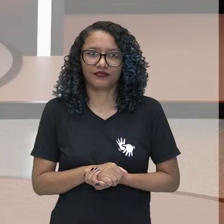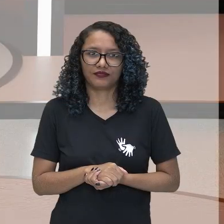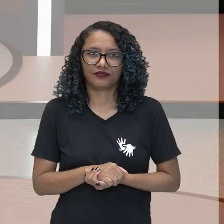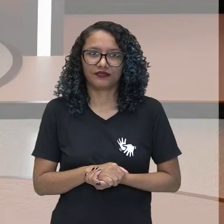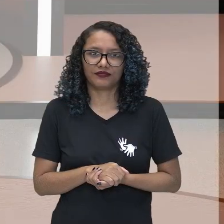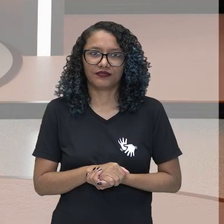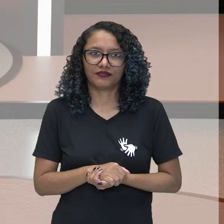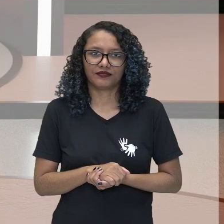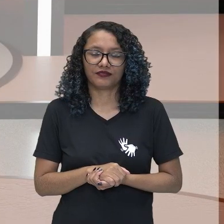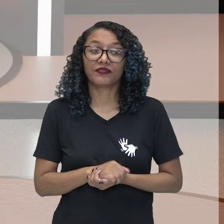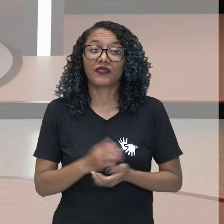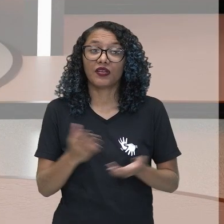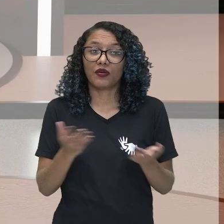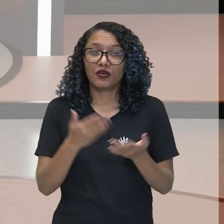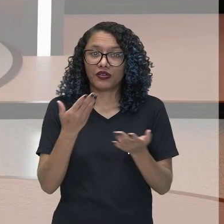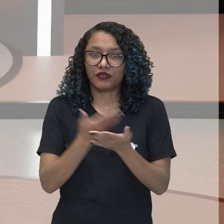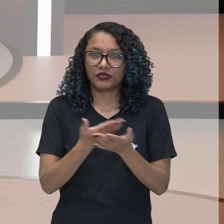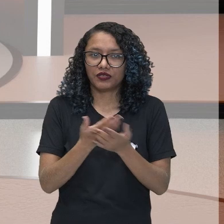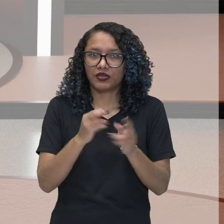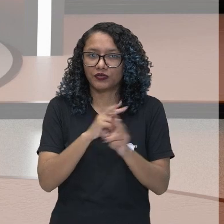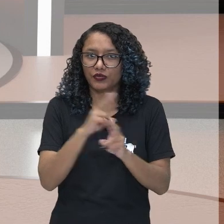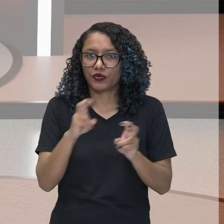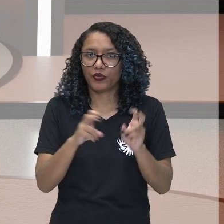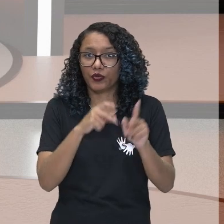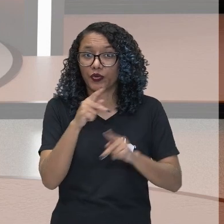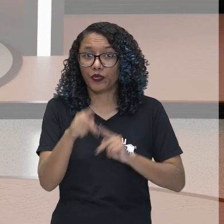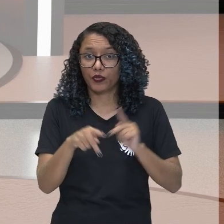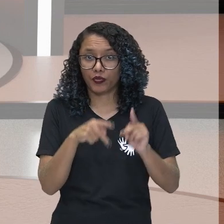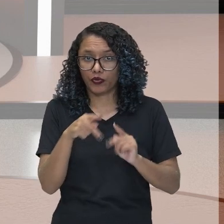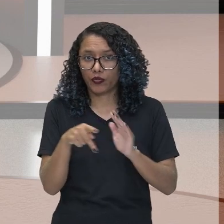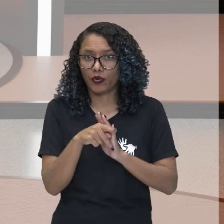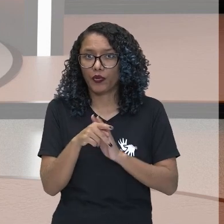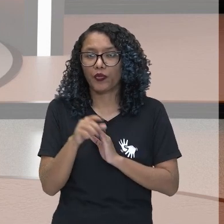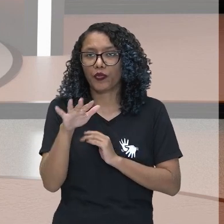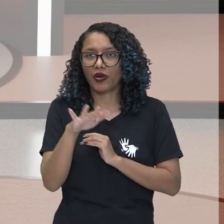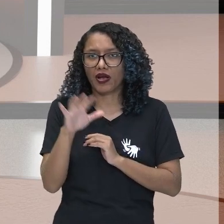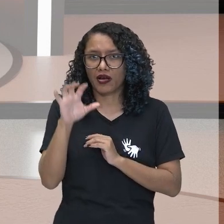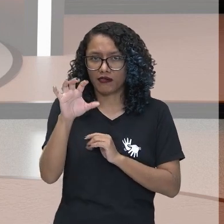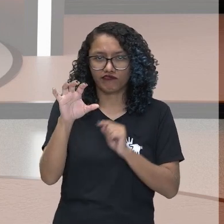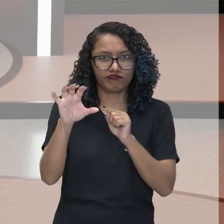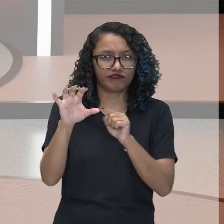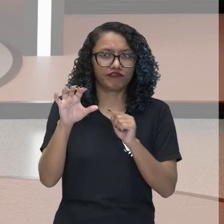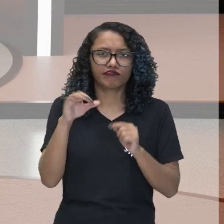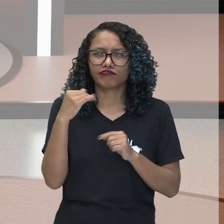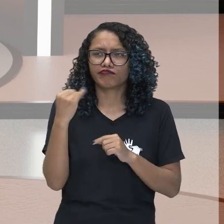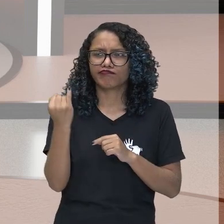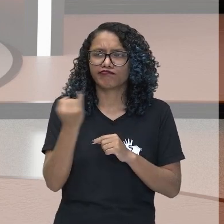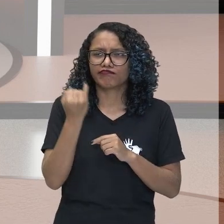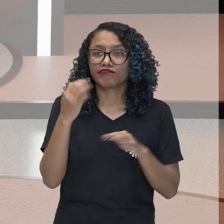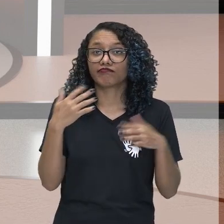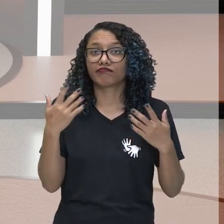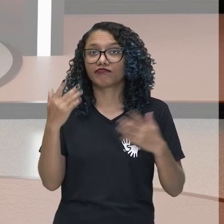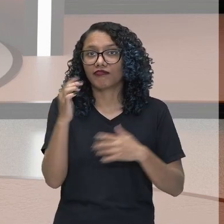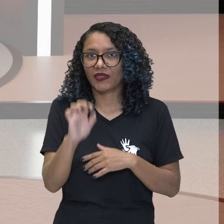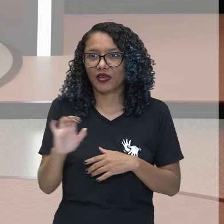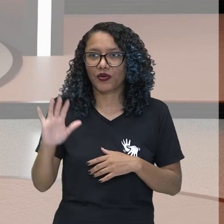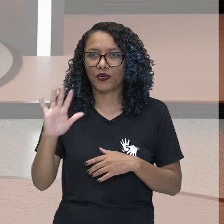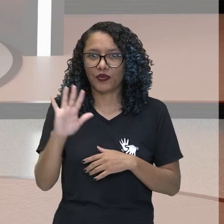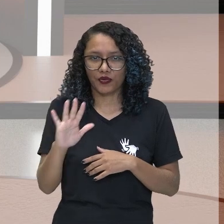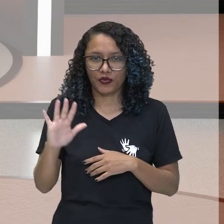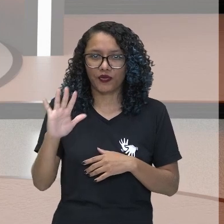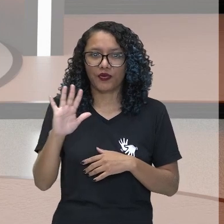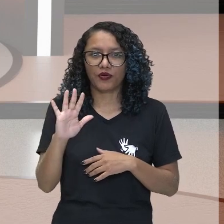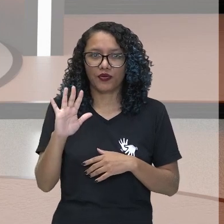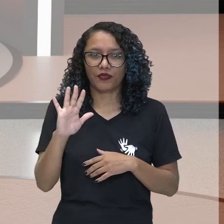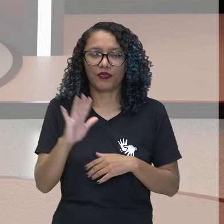Nós estudaremos sobre a população de um importante continente, que vai ser o continente